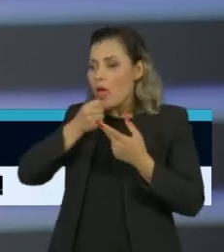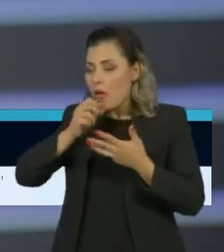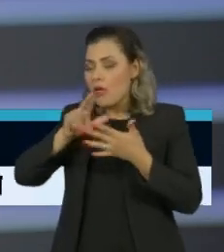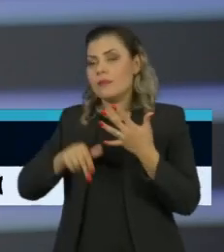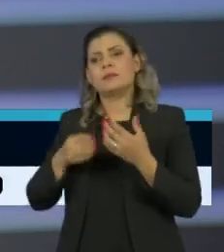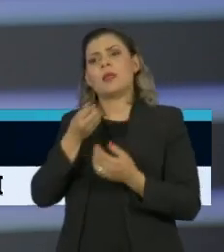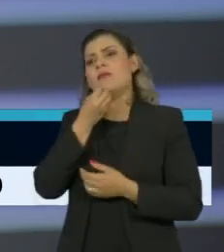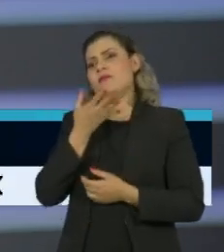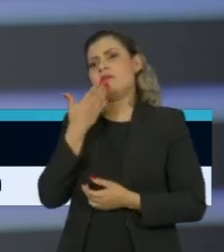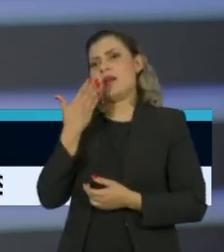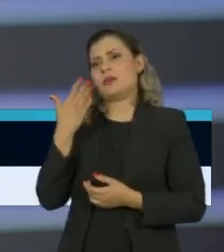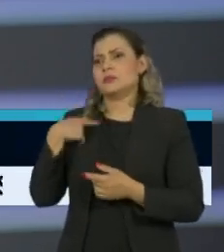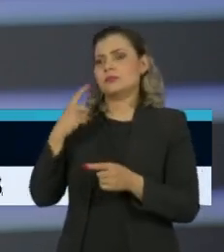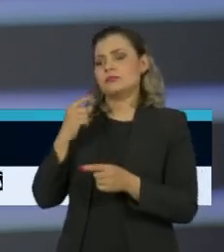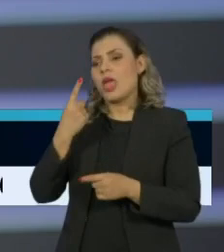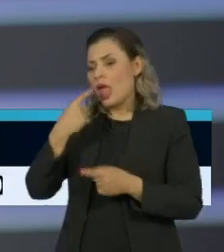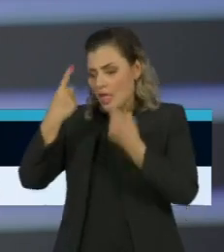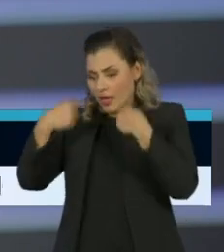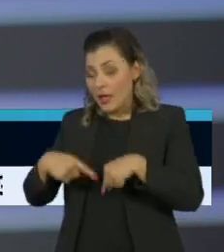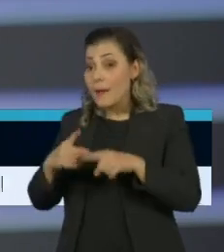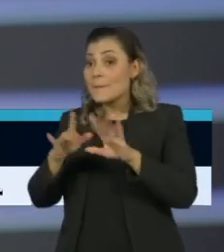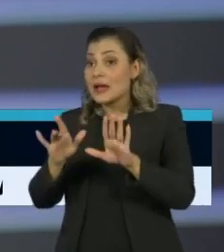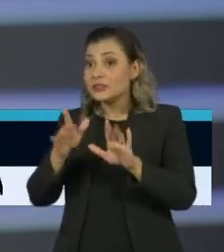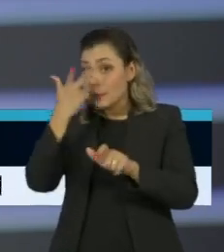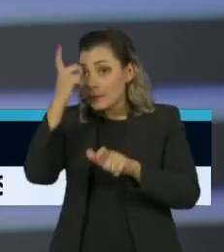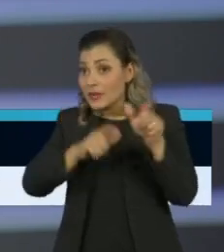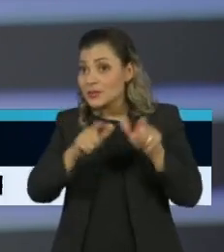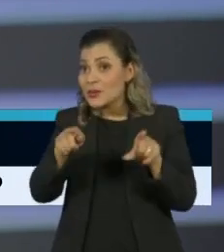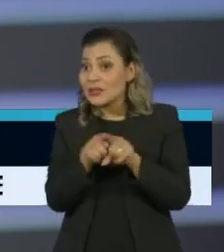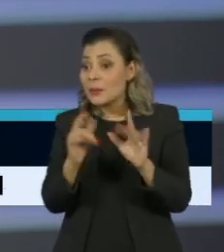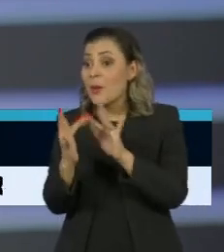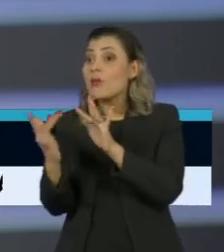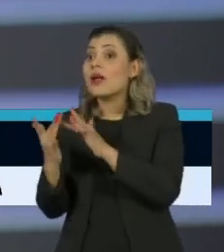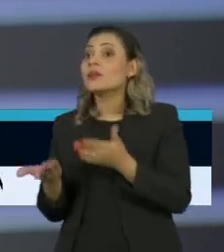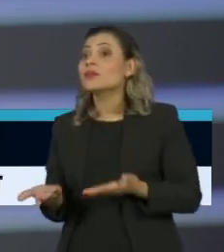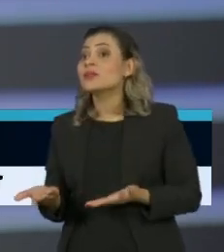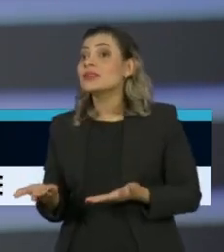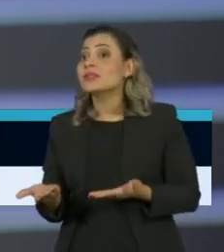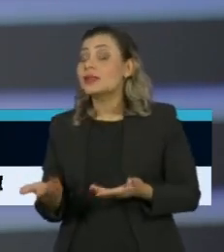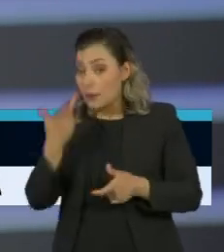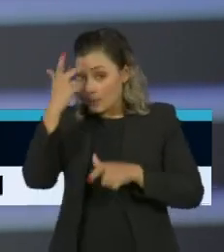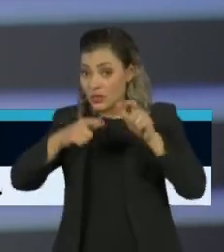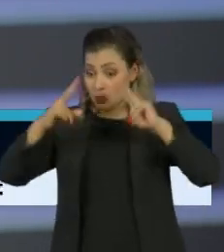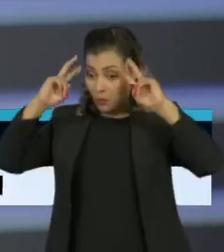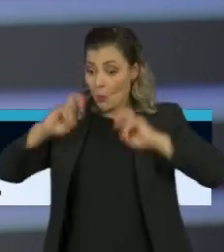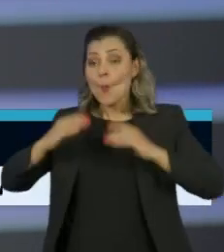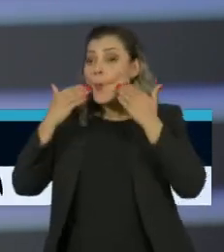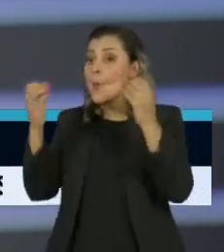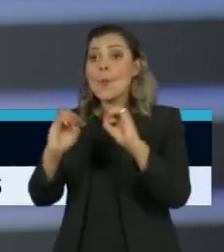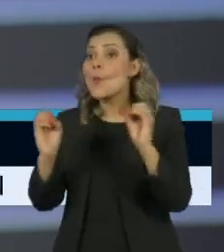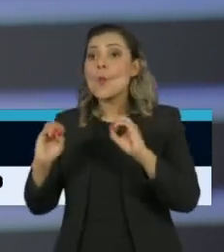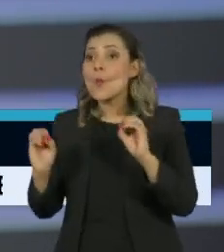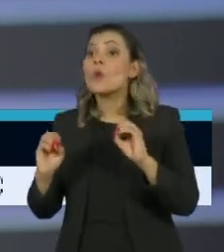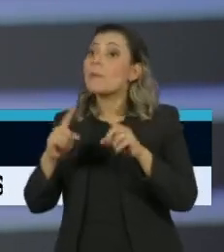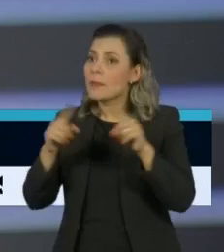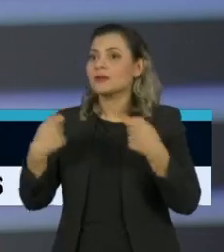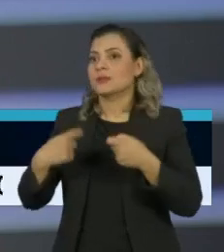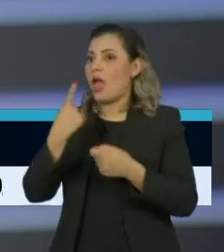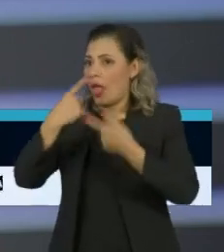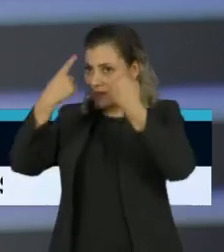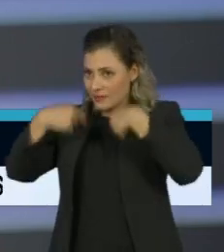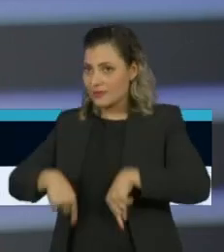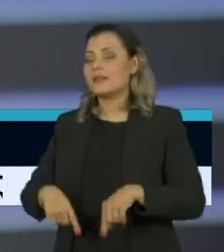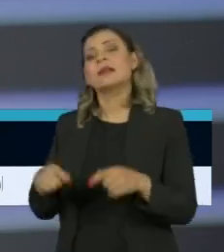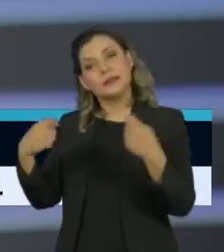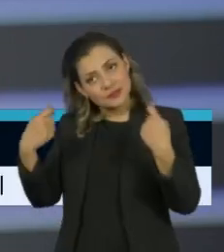a gente testar mas a gente também tem que testar o contactante porque a chance dele ter se infectado a grande e pior que isso ele